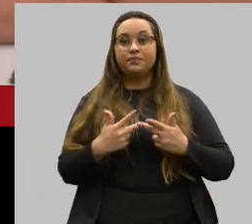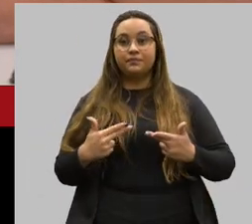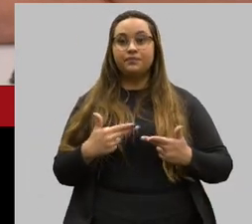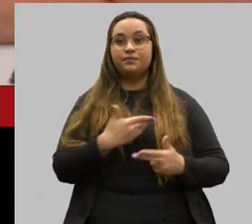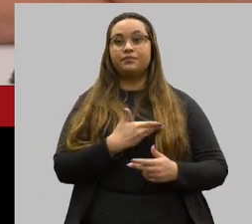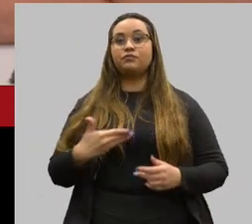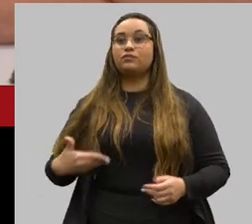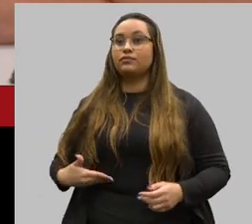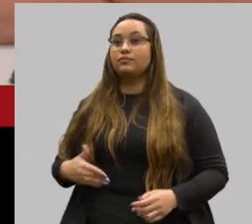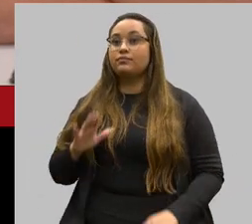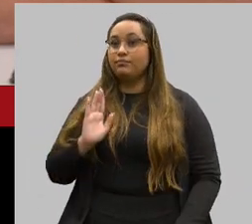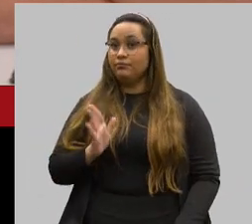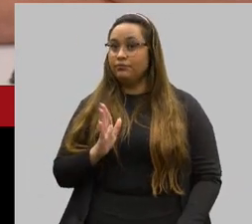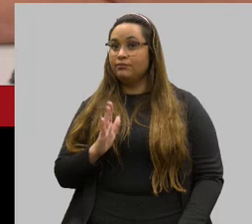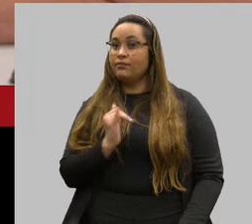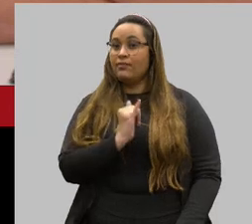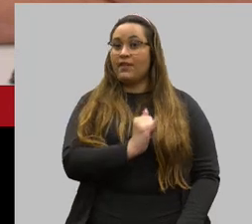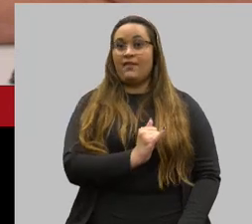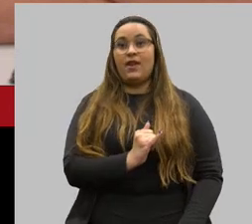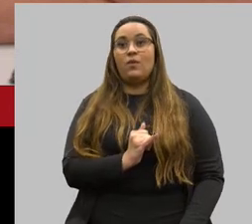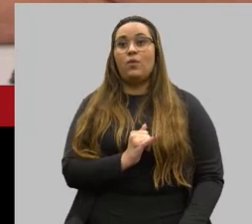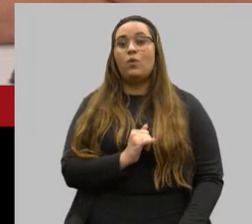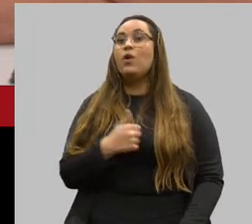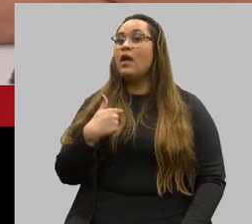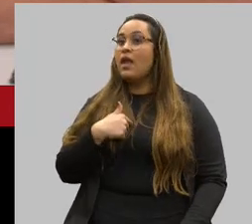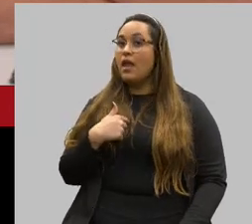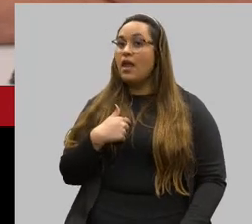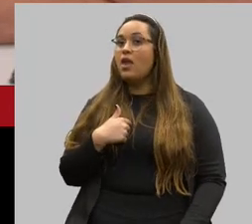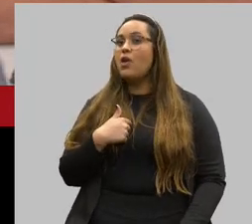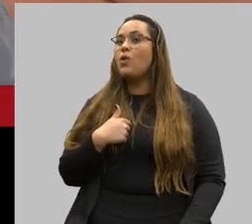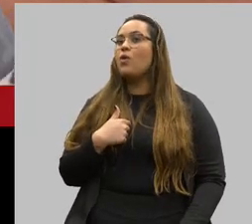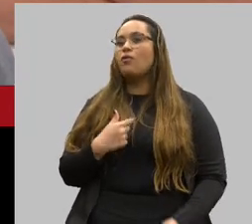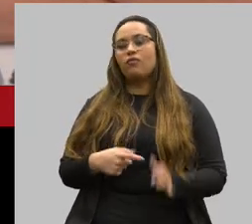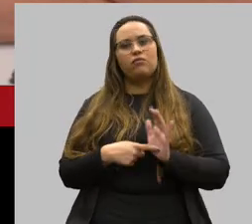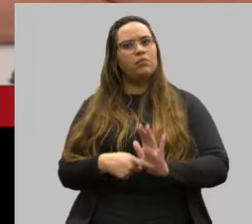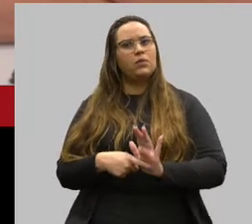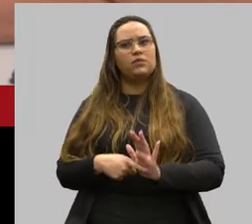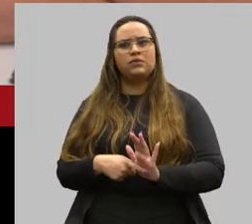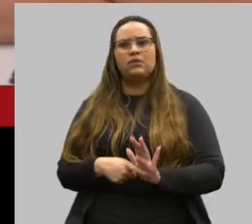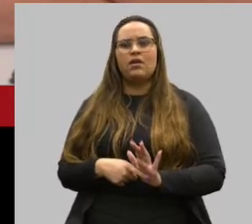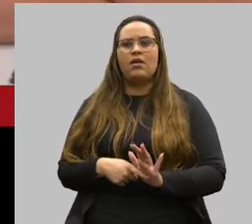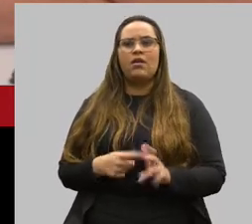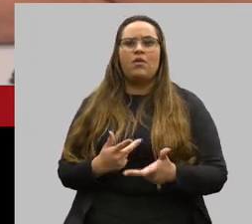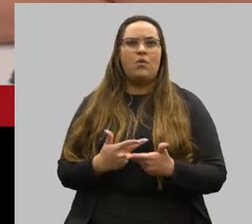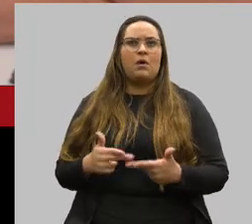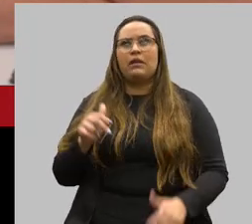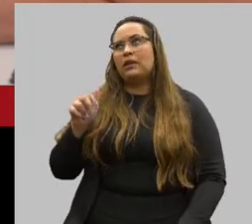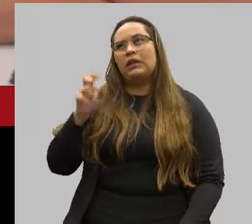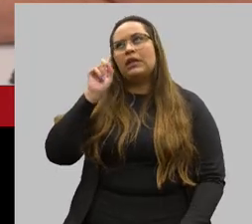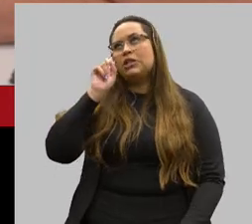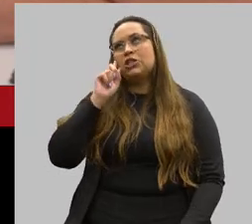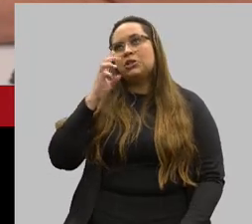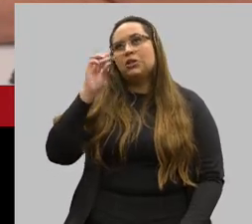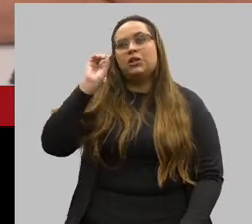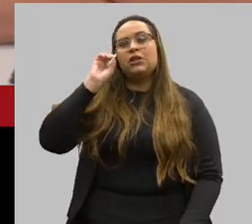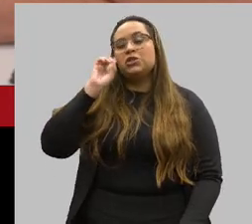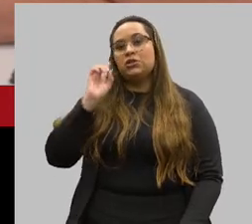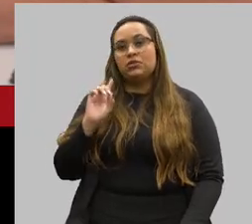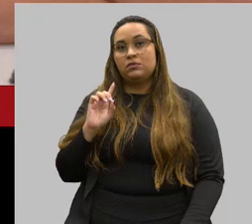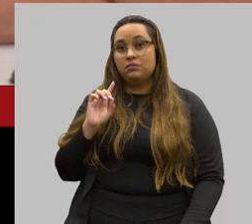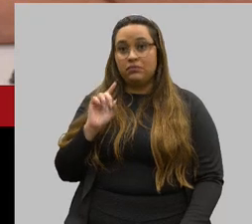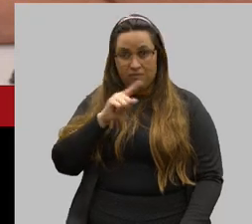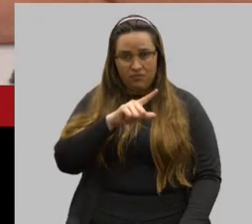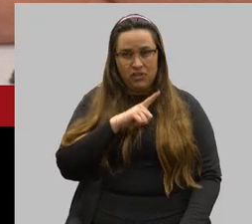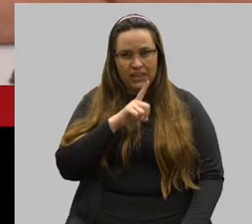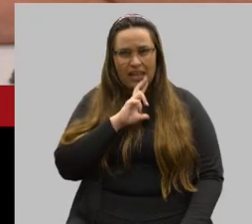paraa senhora enquanto chefe da Polícia Civil falou Olha eu vou mandar o substitutivo Daqui a 15 dias vou mandar aqui 30 dias se a senhora